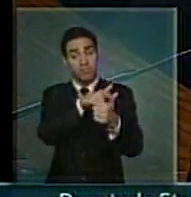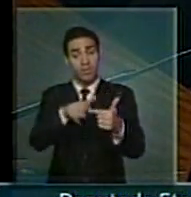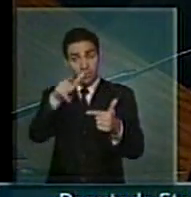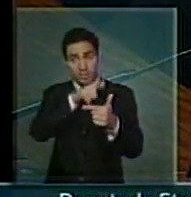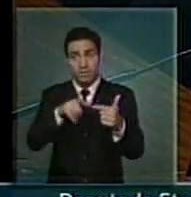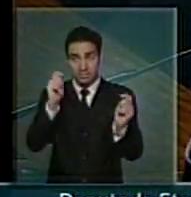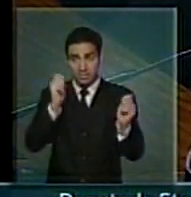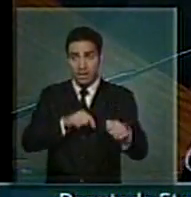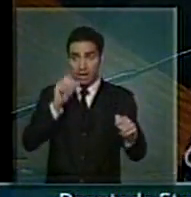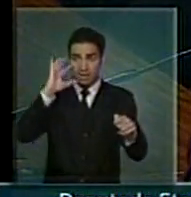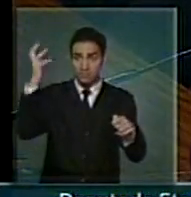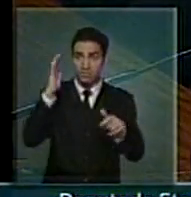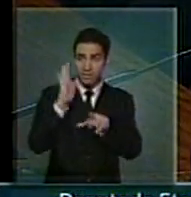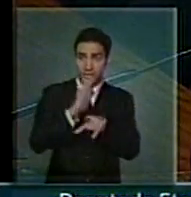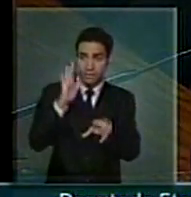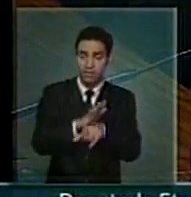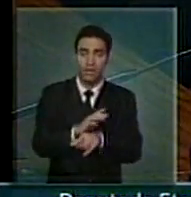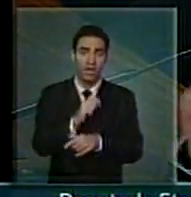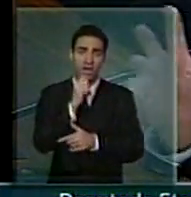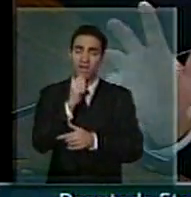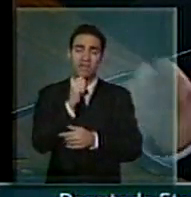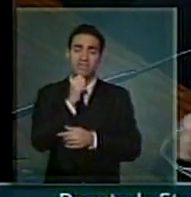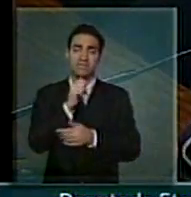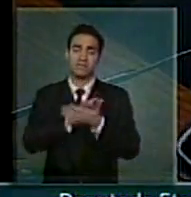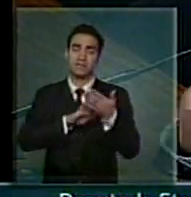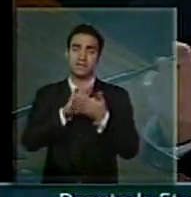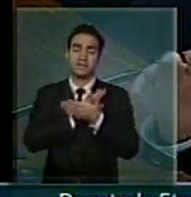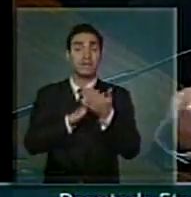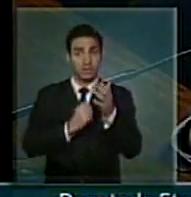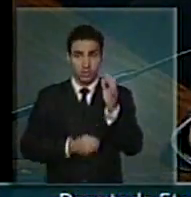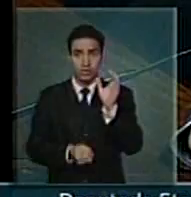sendo solucionado. Claro,